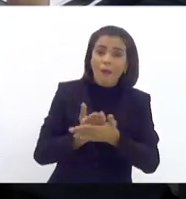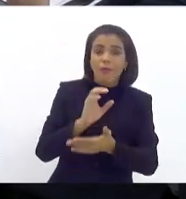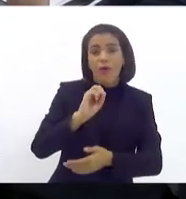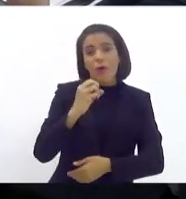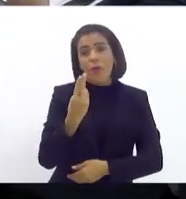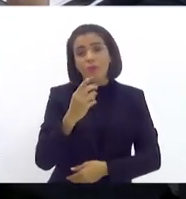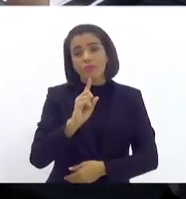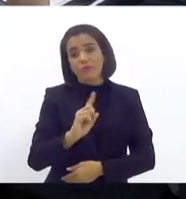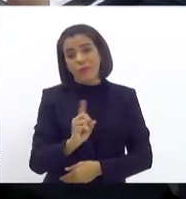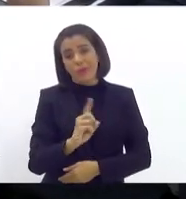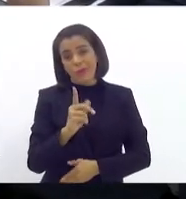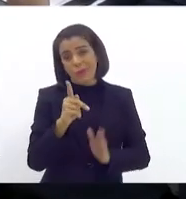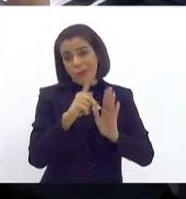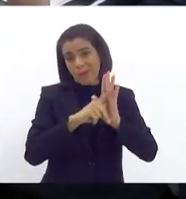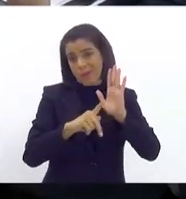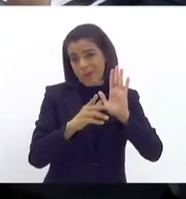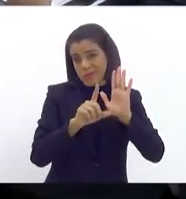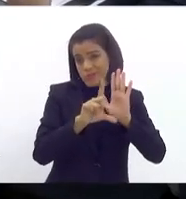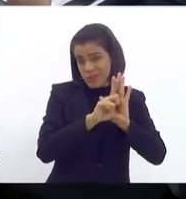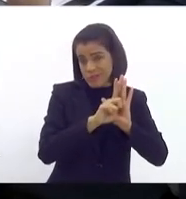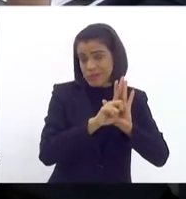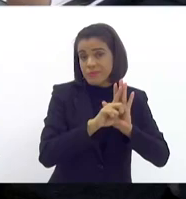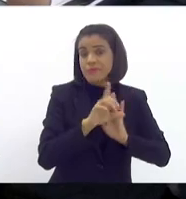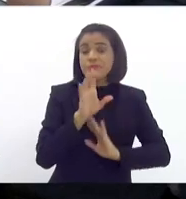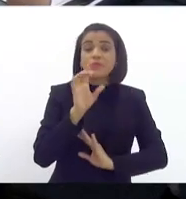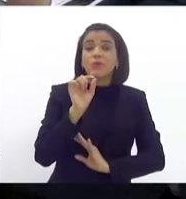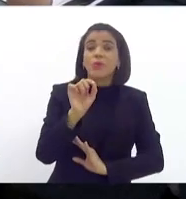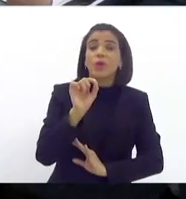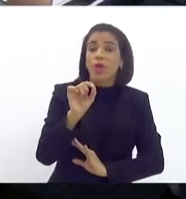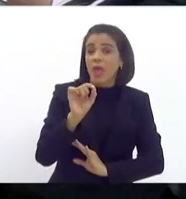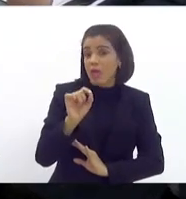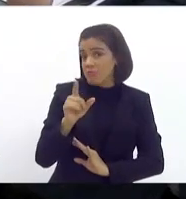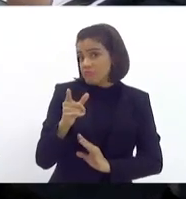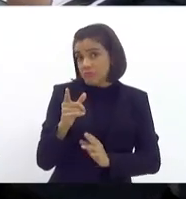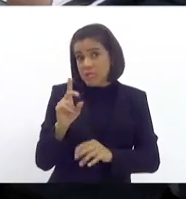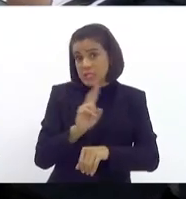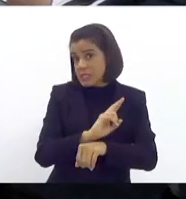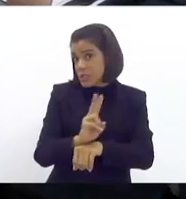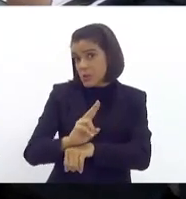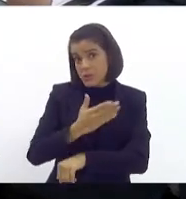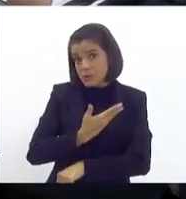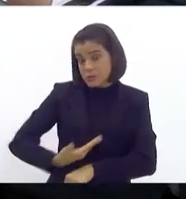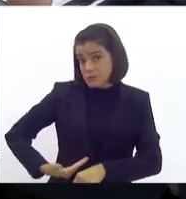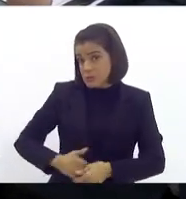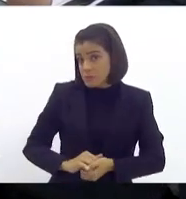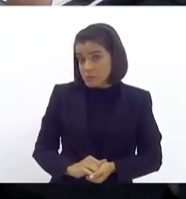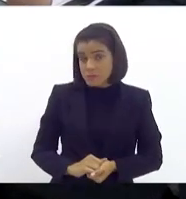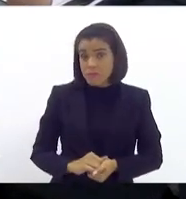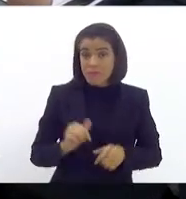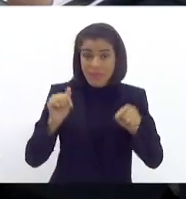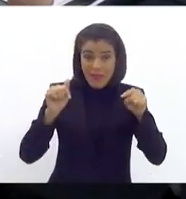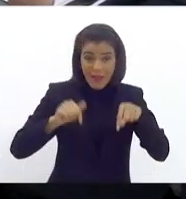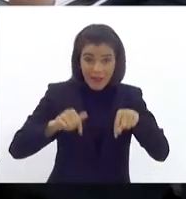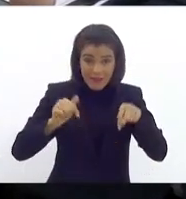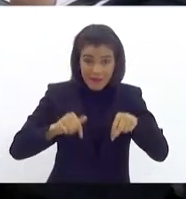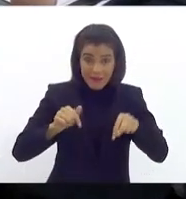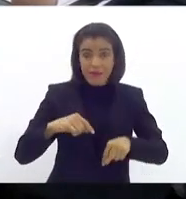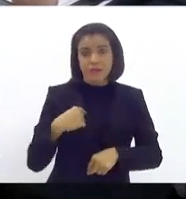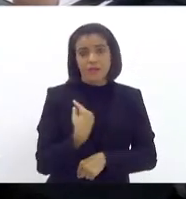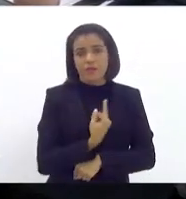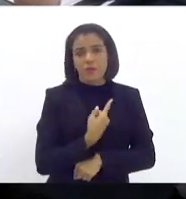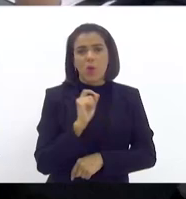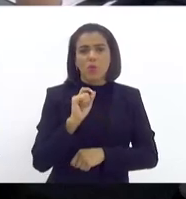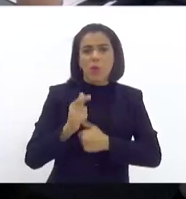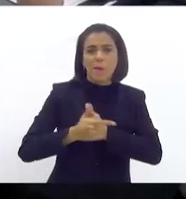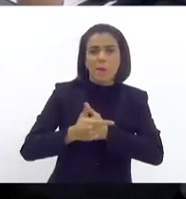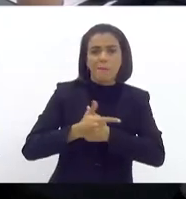à segurança pública. Seja ele de quem for, é diferente. Aqui, nós não estamos fazendo o papel